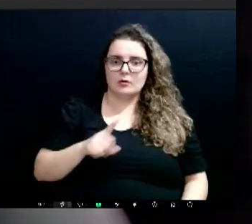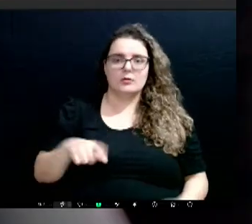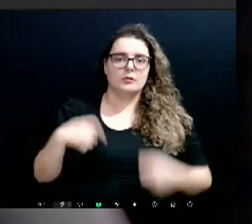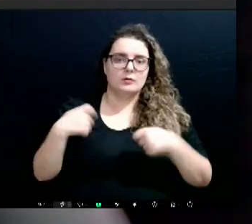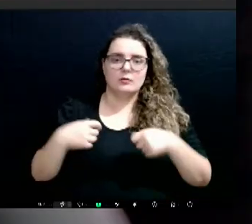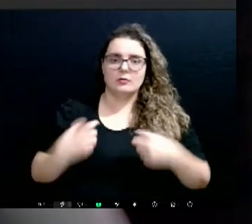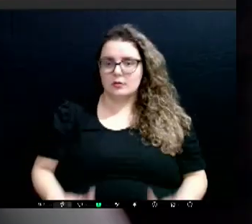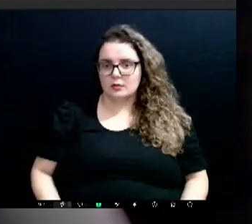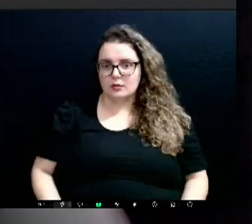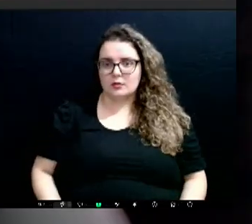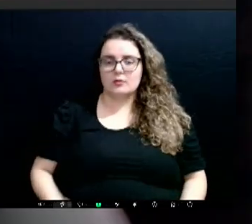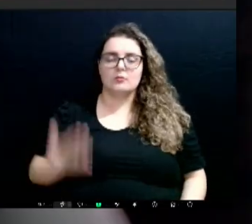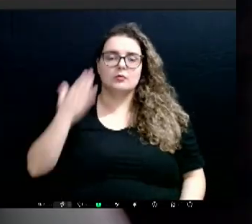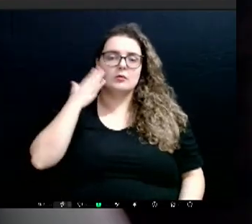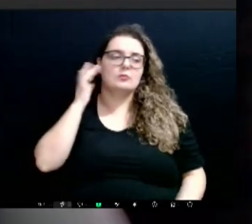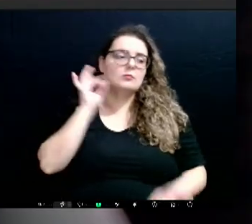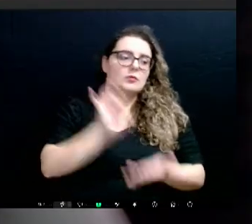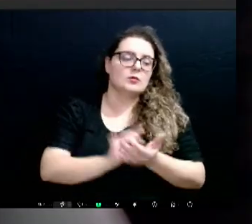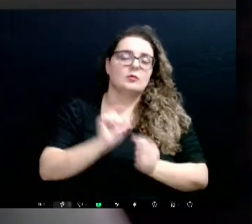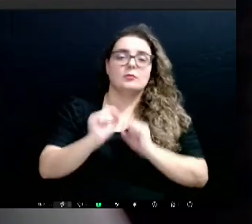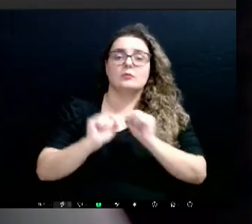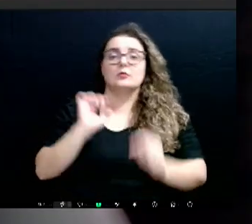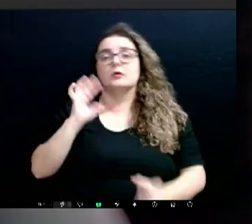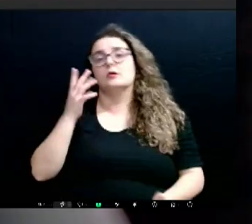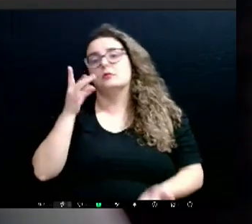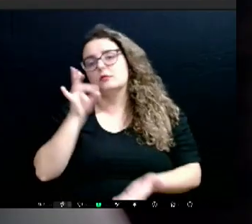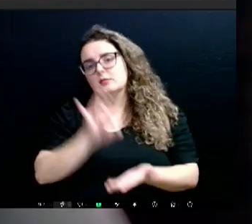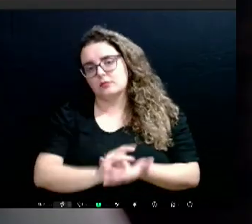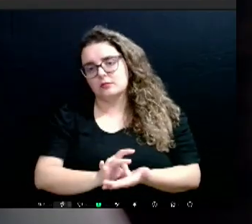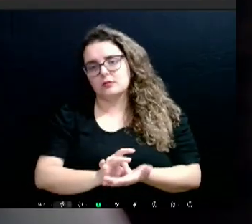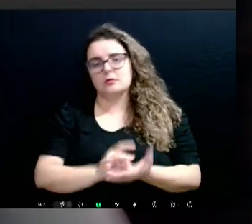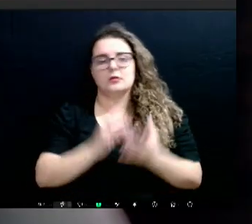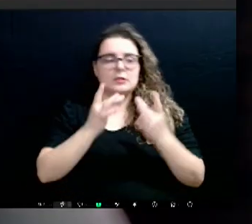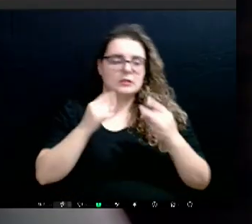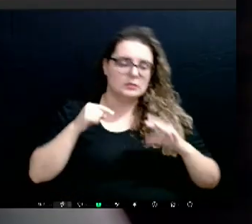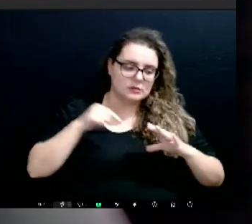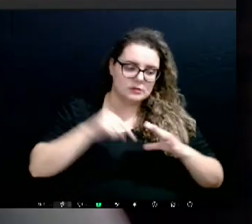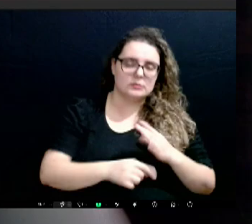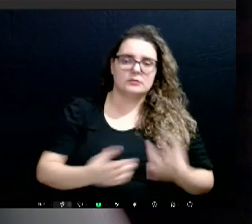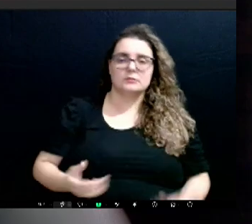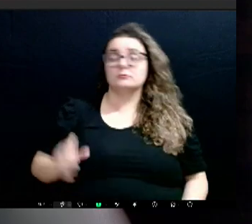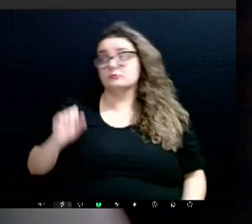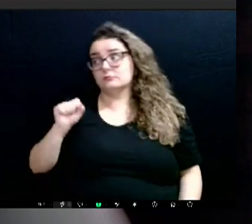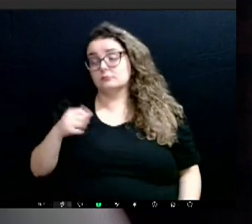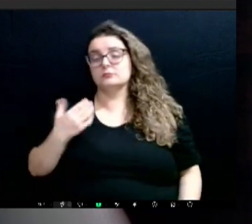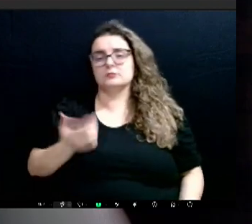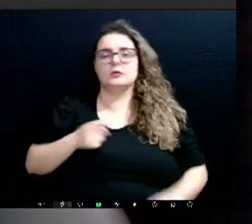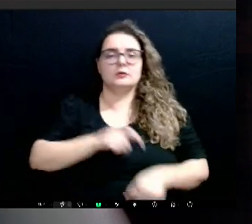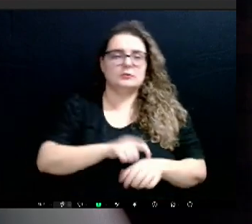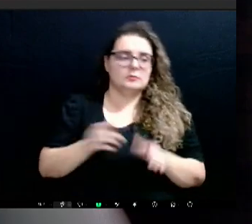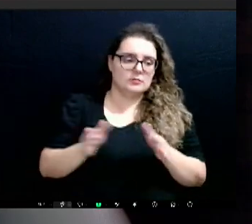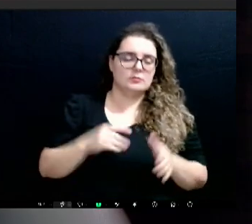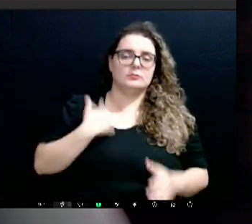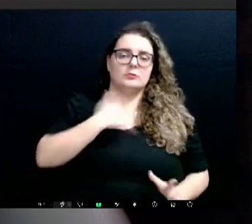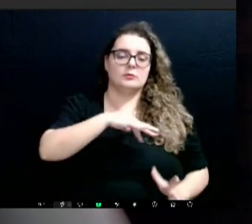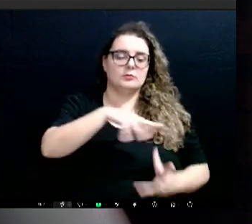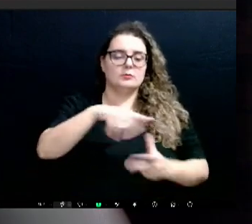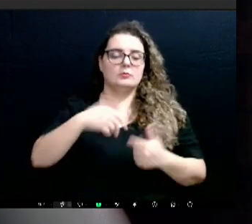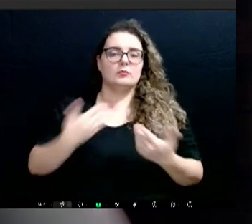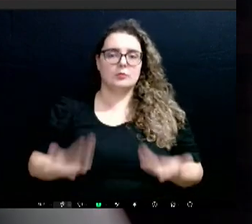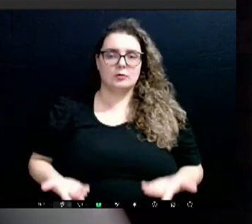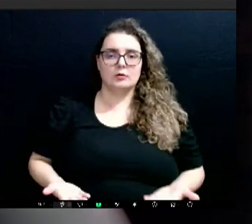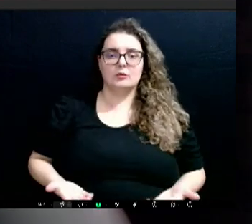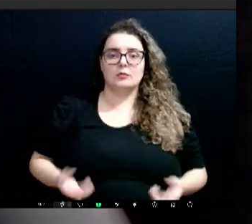saber realmente o que acontece, ter essa profundidade. Então, nesse momento que o nosso mundo ele leva para essa questão,